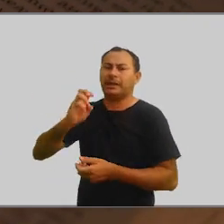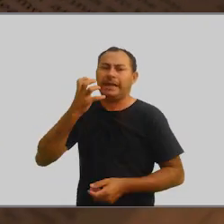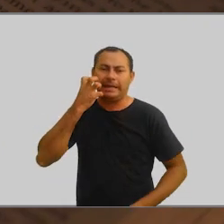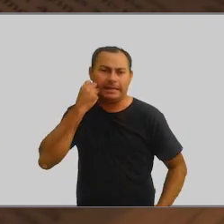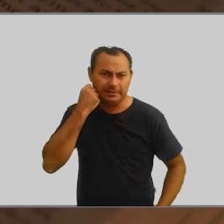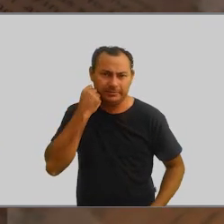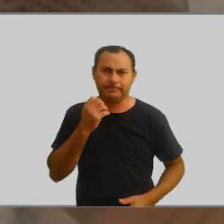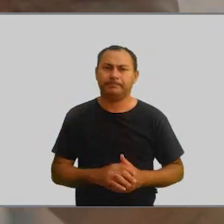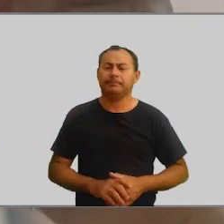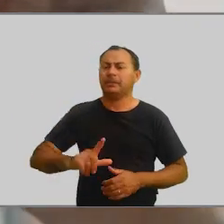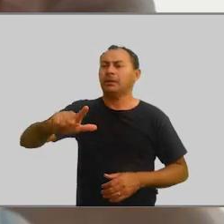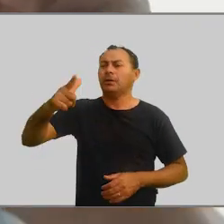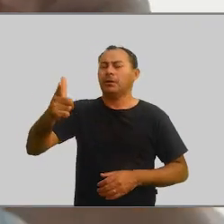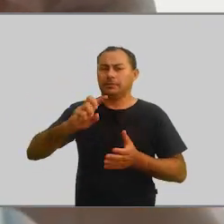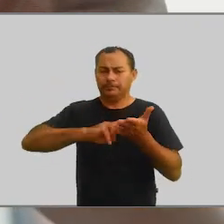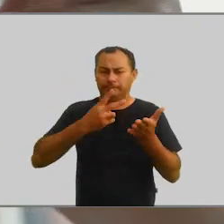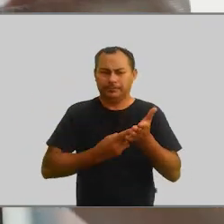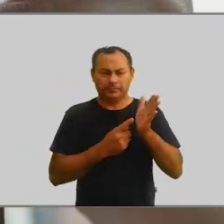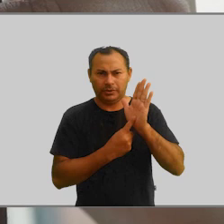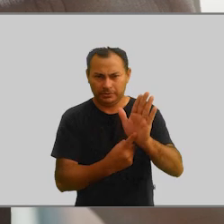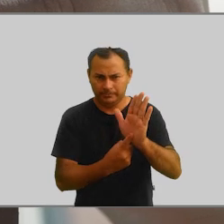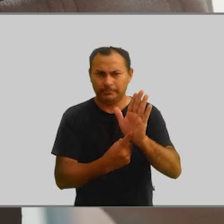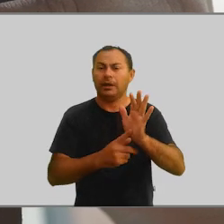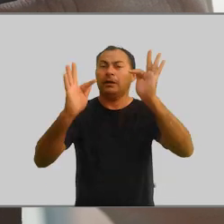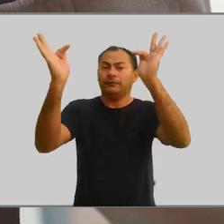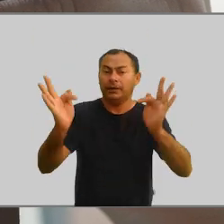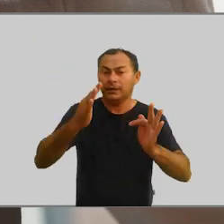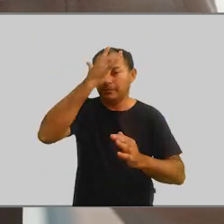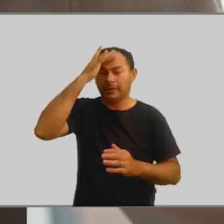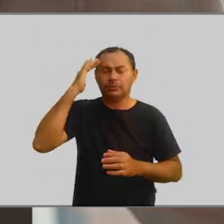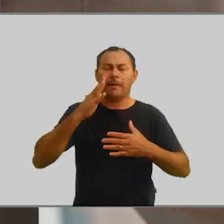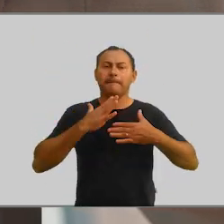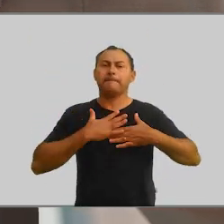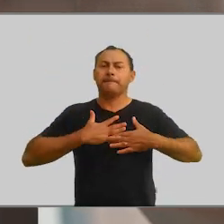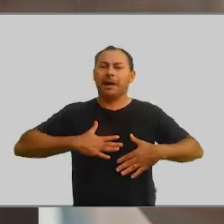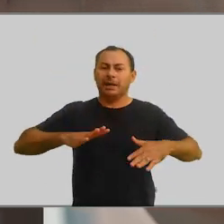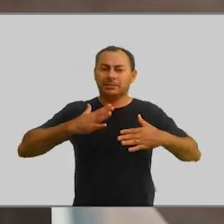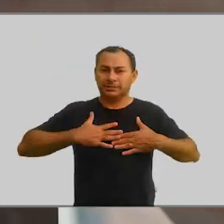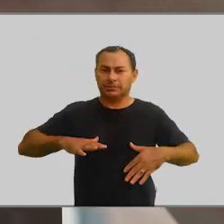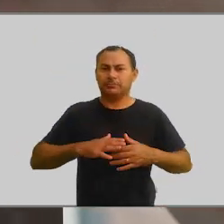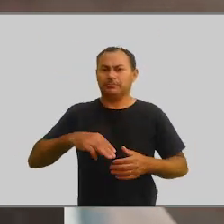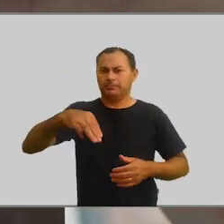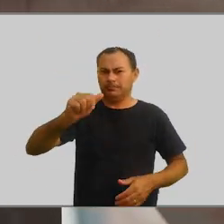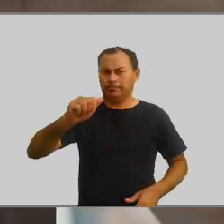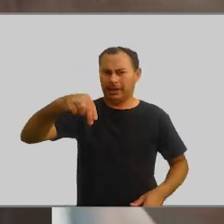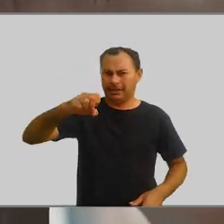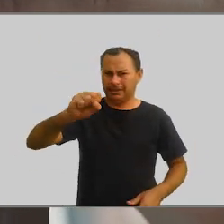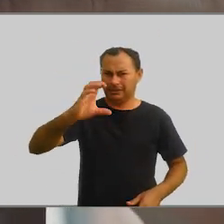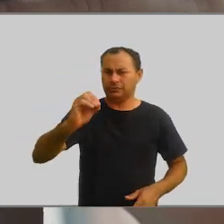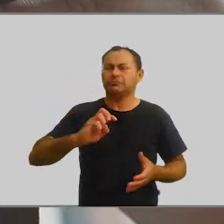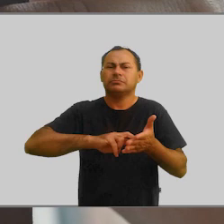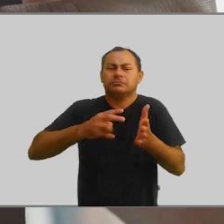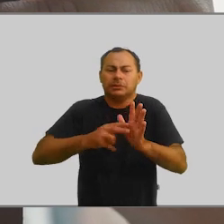herança. Em outra tradução aparece: bem-aventurados os mansos. O que é